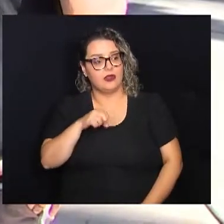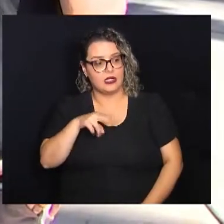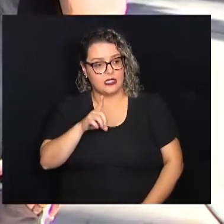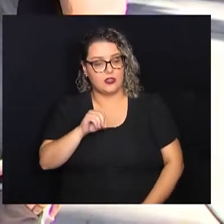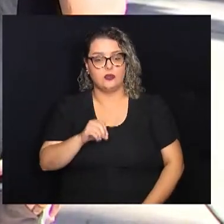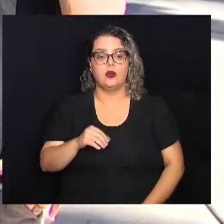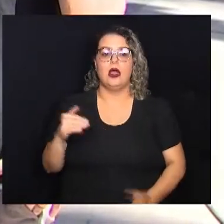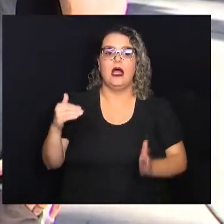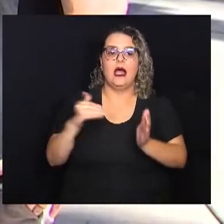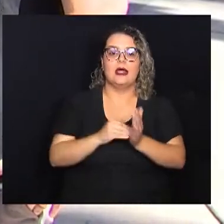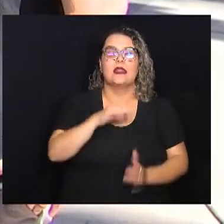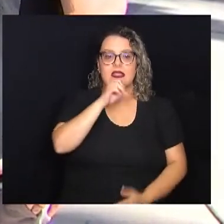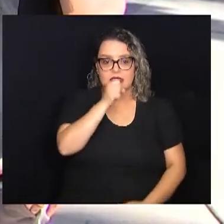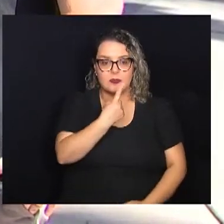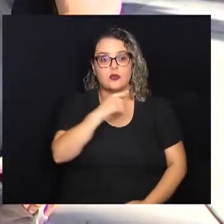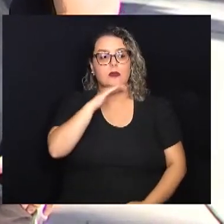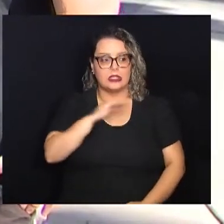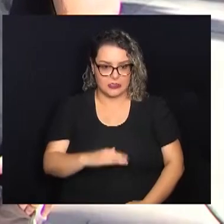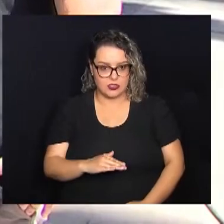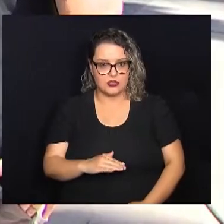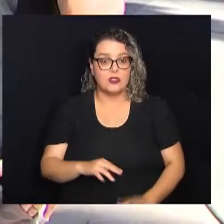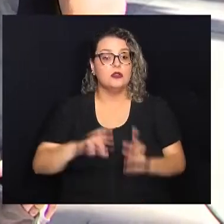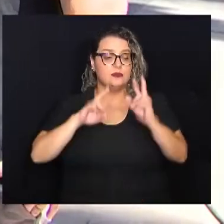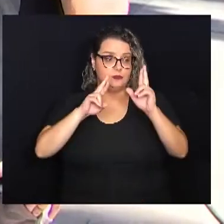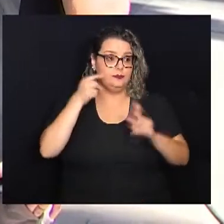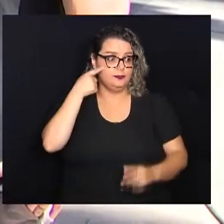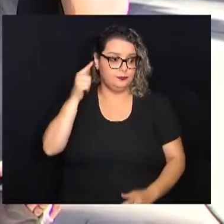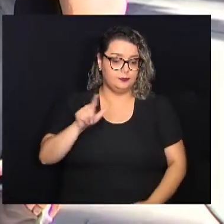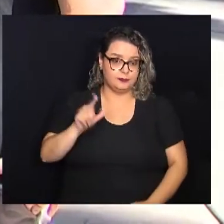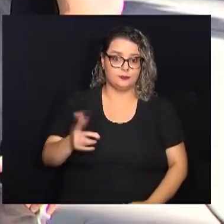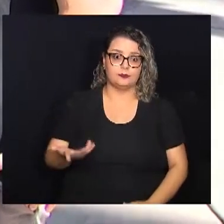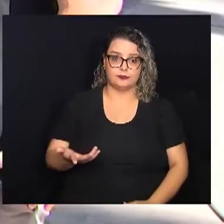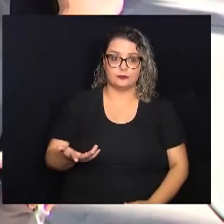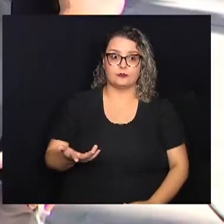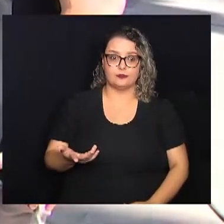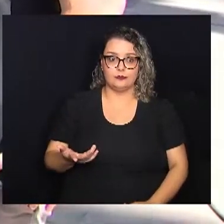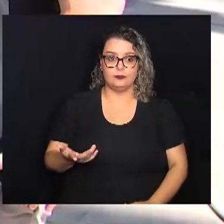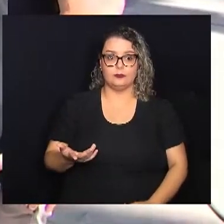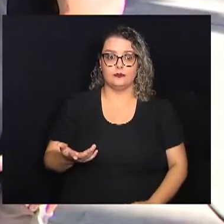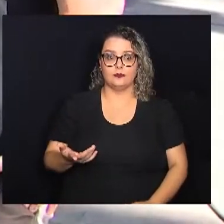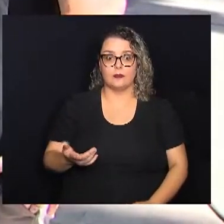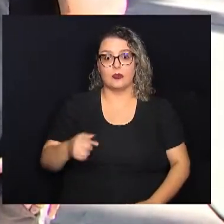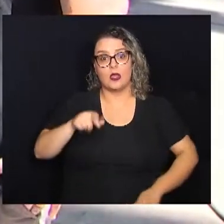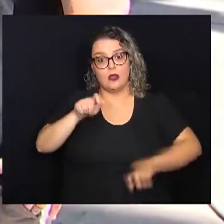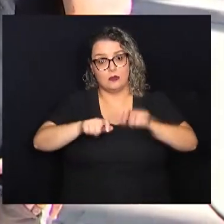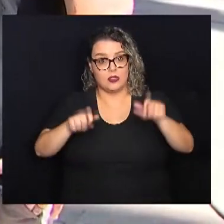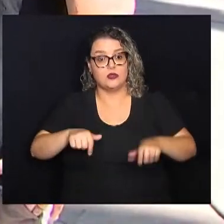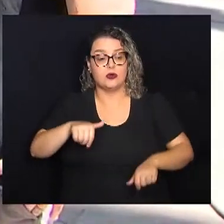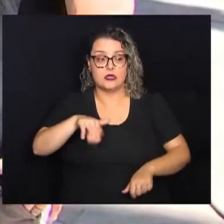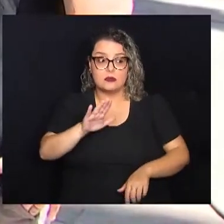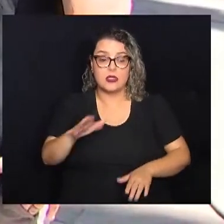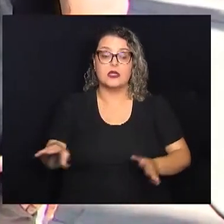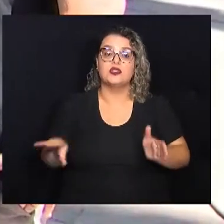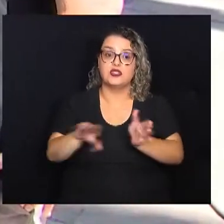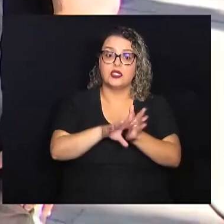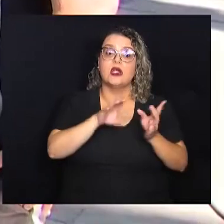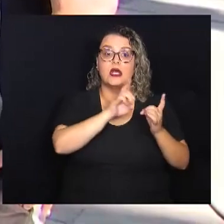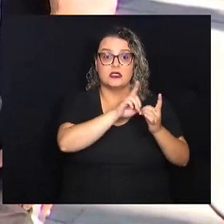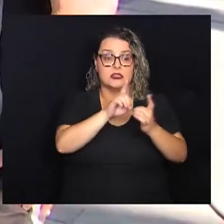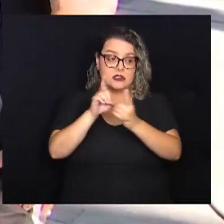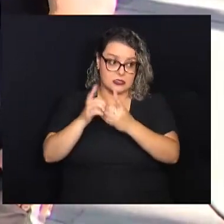a 13h. A expectativa, logicamente, é de que muito mais pessoas possam ainda ser